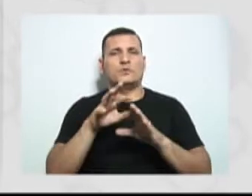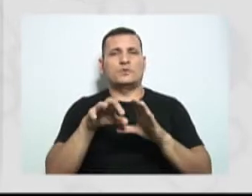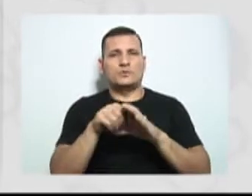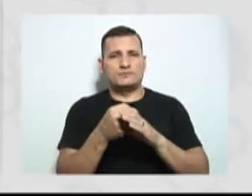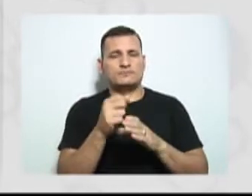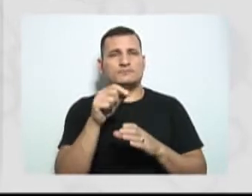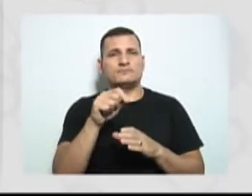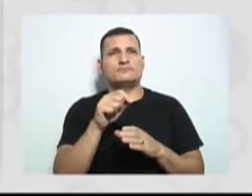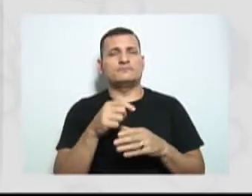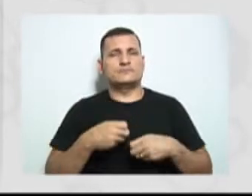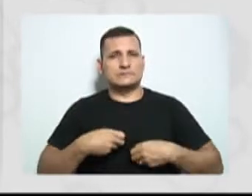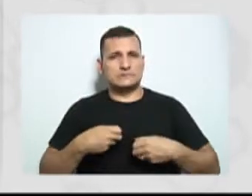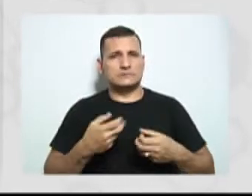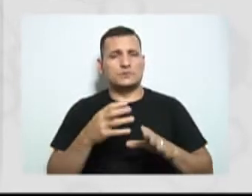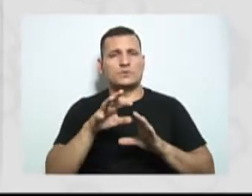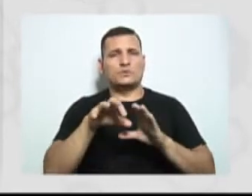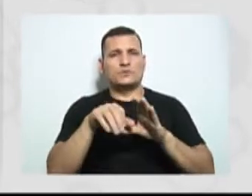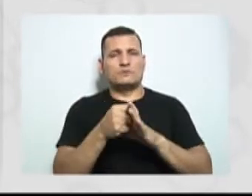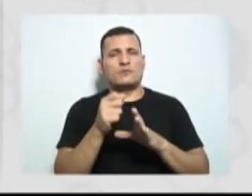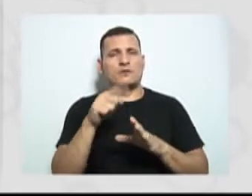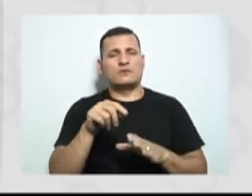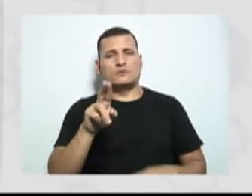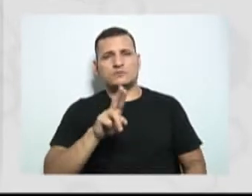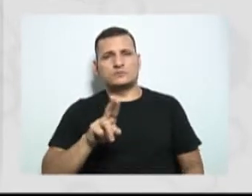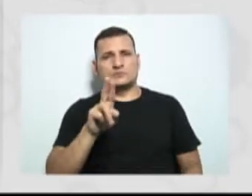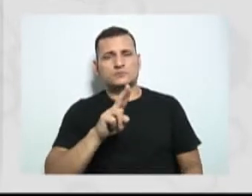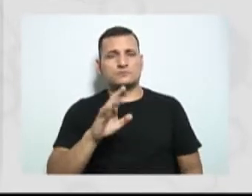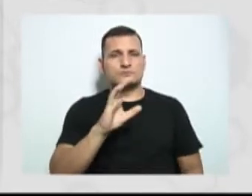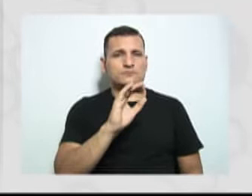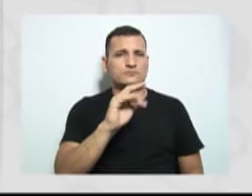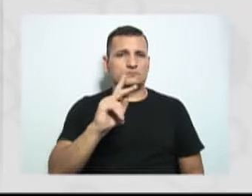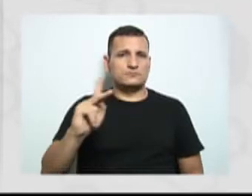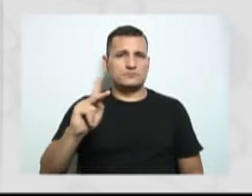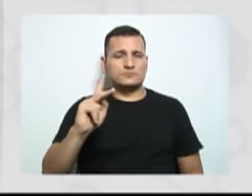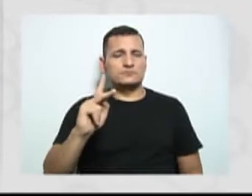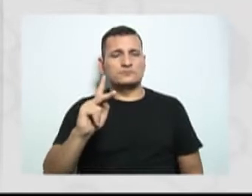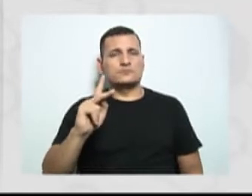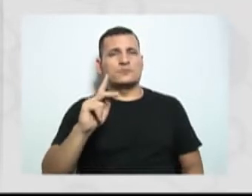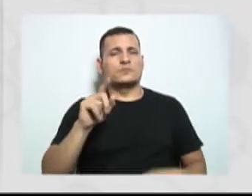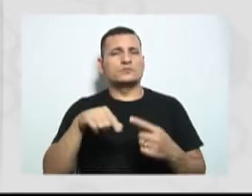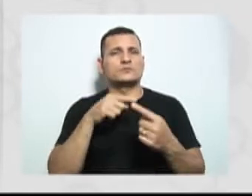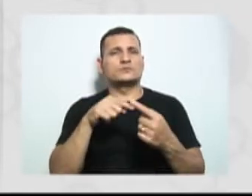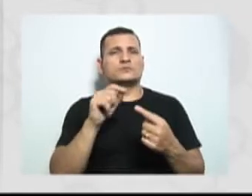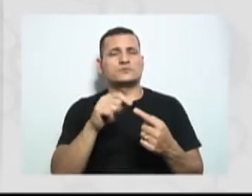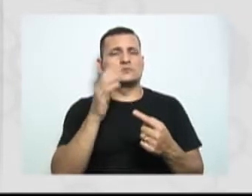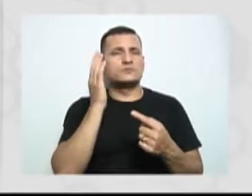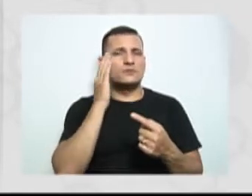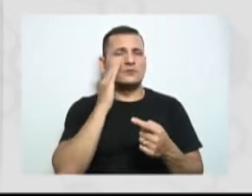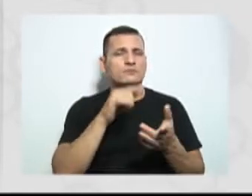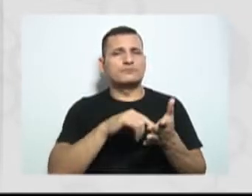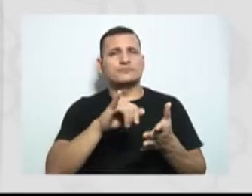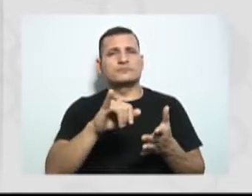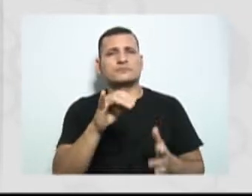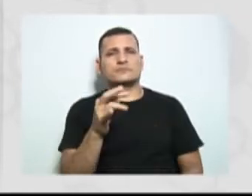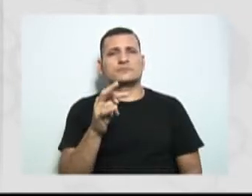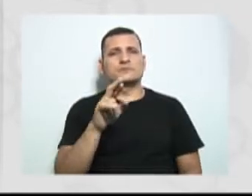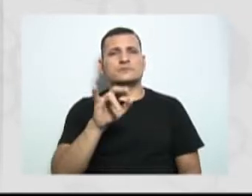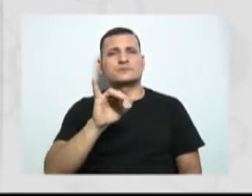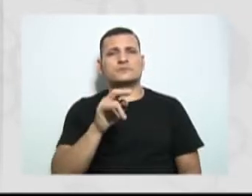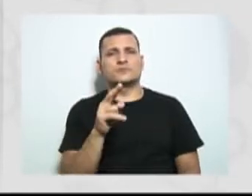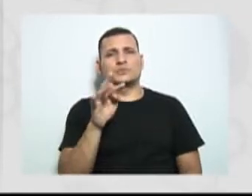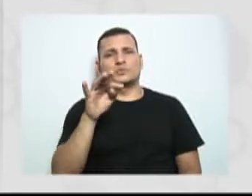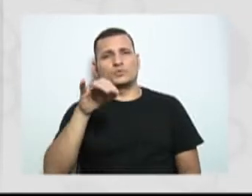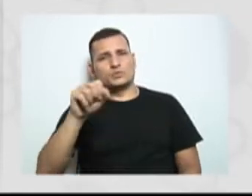O sistema de custeio por absorção é o que deve ser utilizado pelas cooperativas para fins de apuração de tributos, que a professora Fernanda